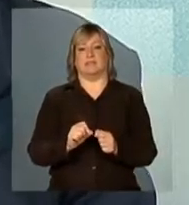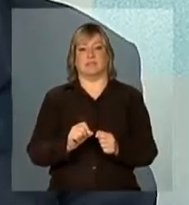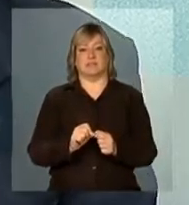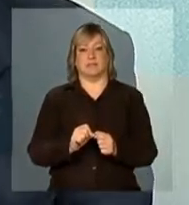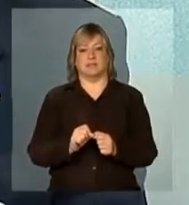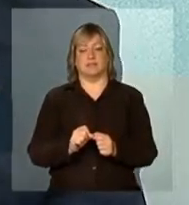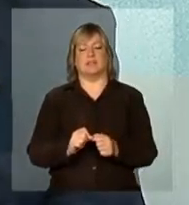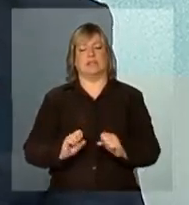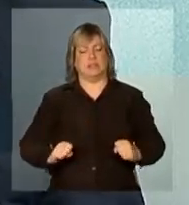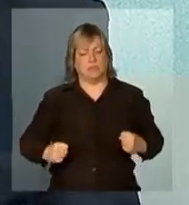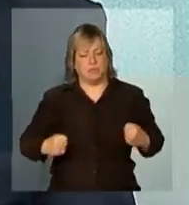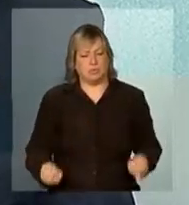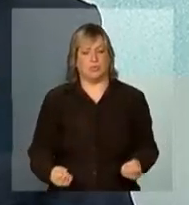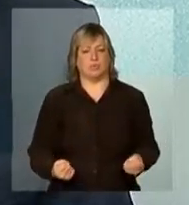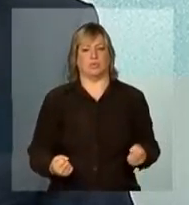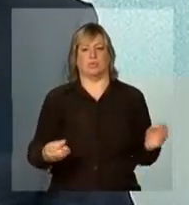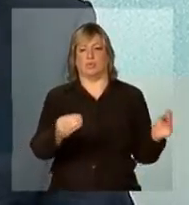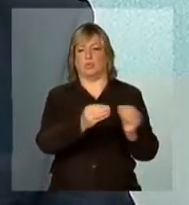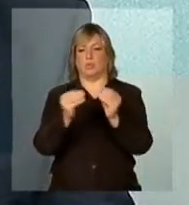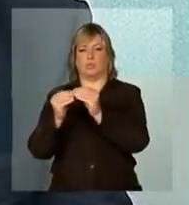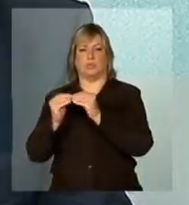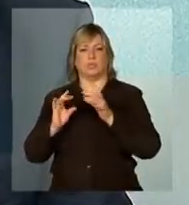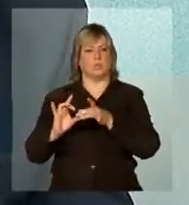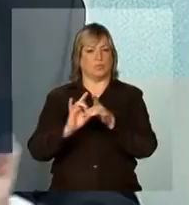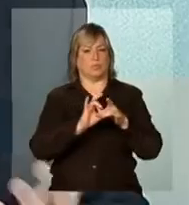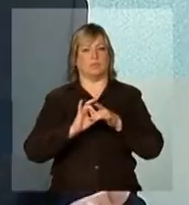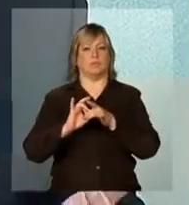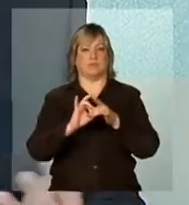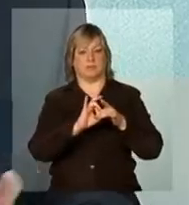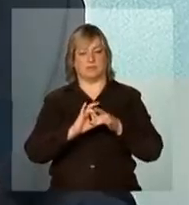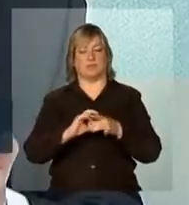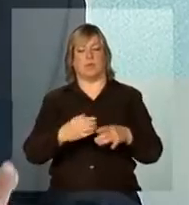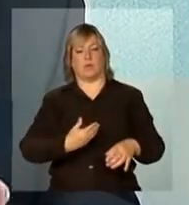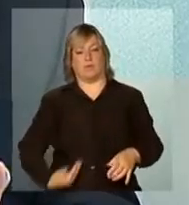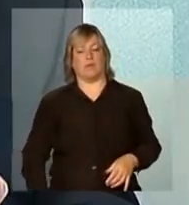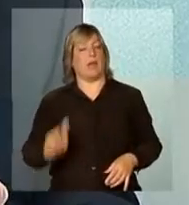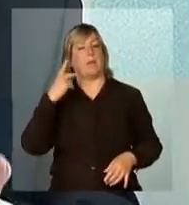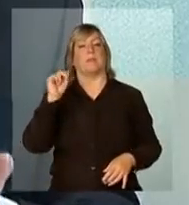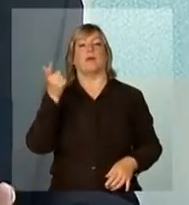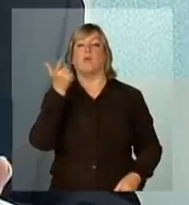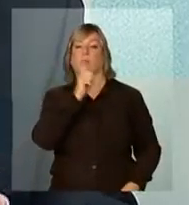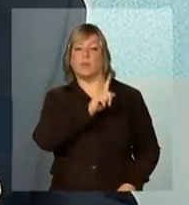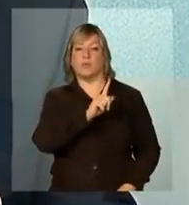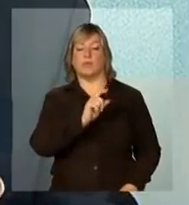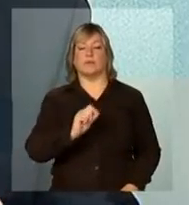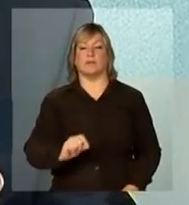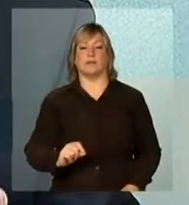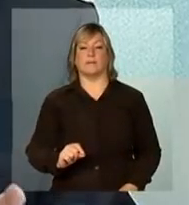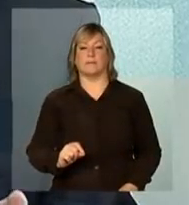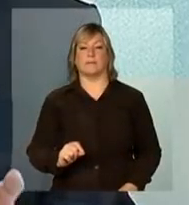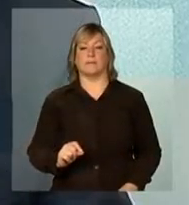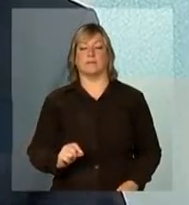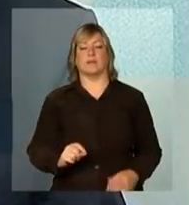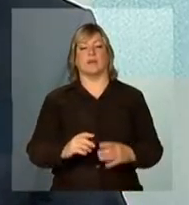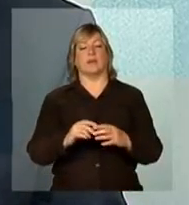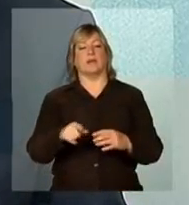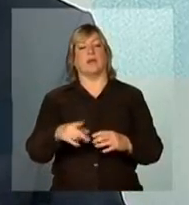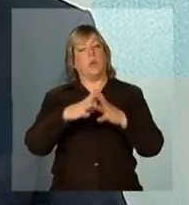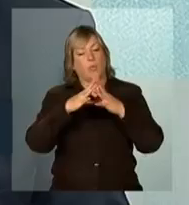complementando os esforços das diferentes entidades do estado para eh atingir um